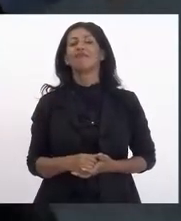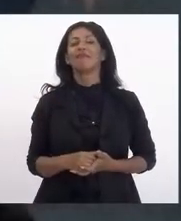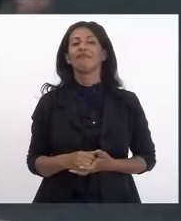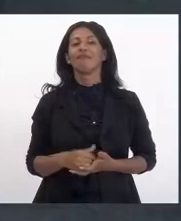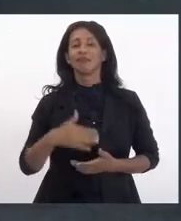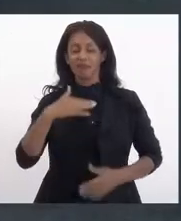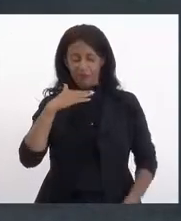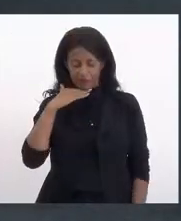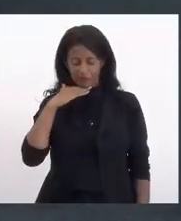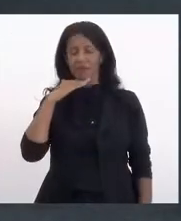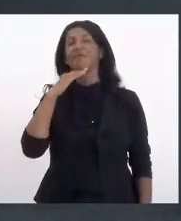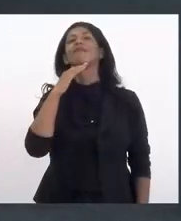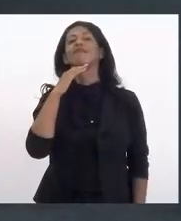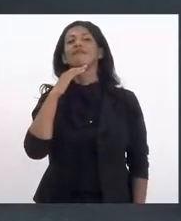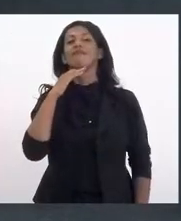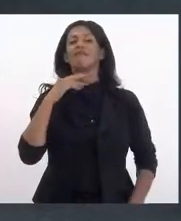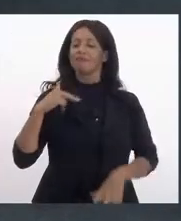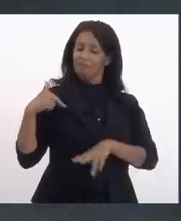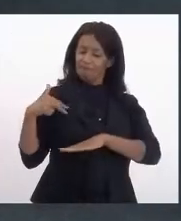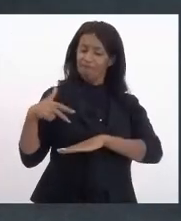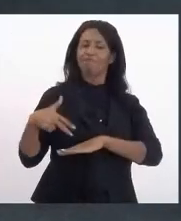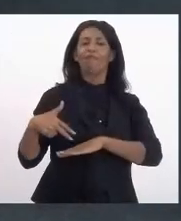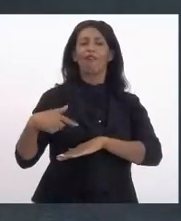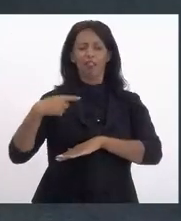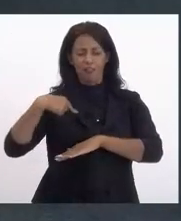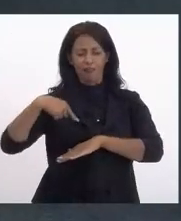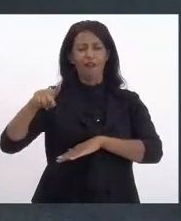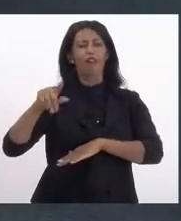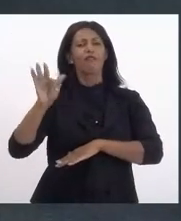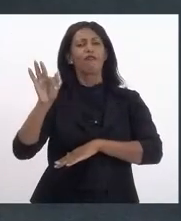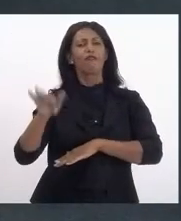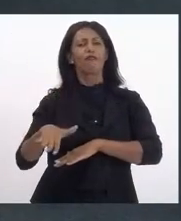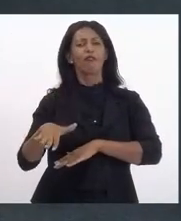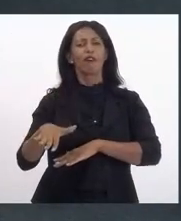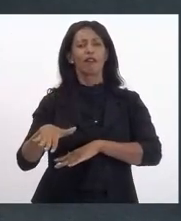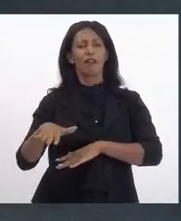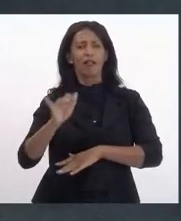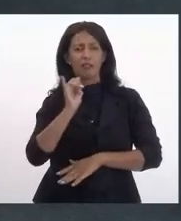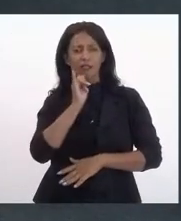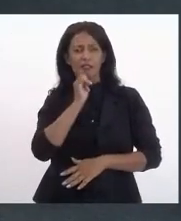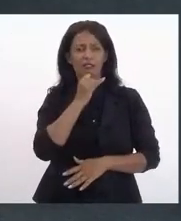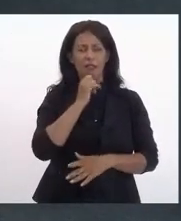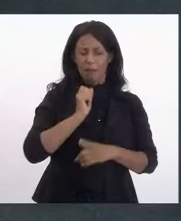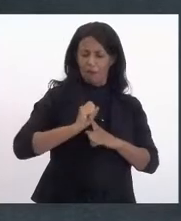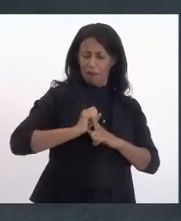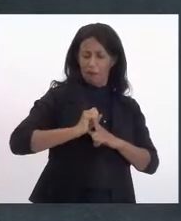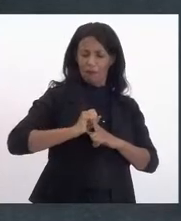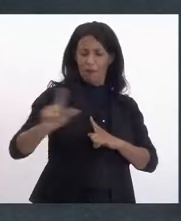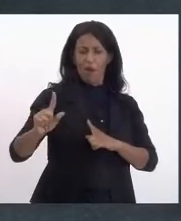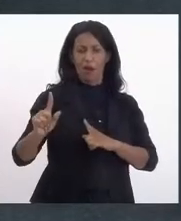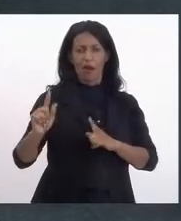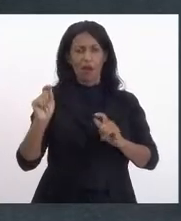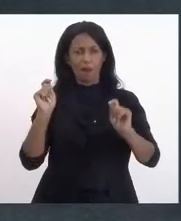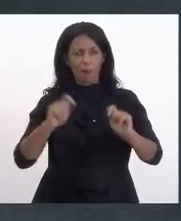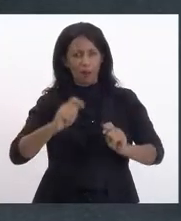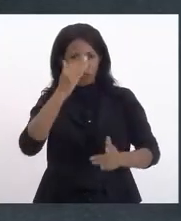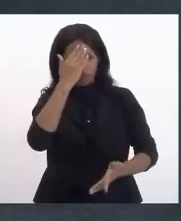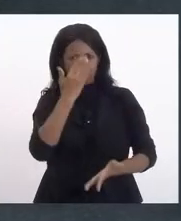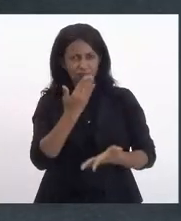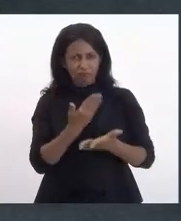essa cabeça, mete o pé e vai na fé. Manda essa tristeza embora. Pode